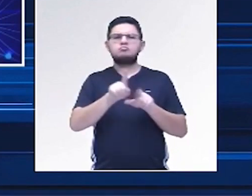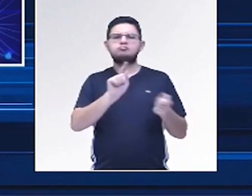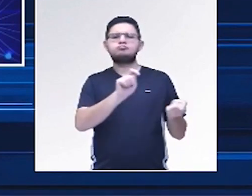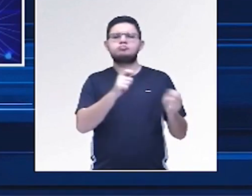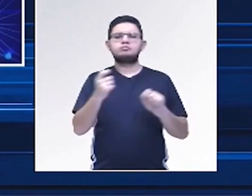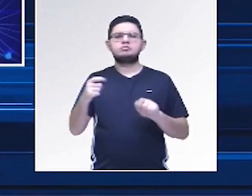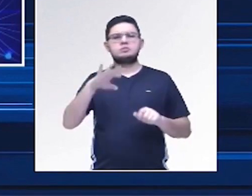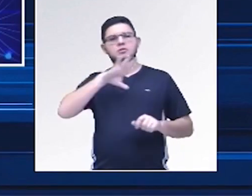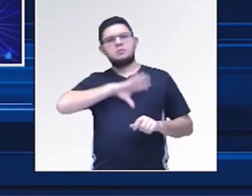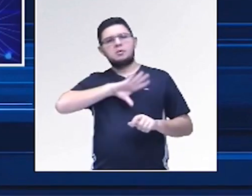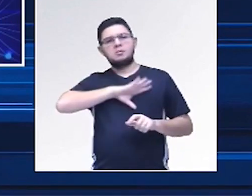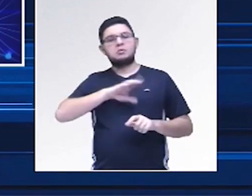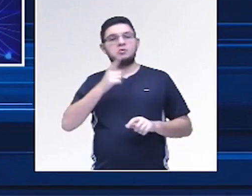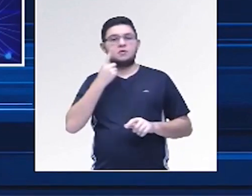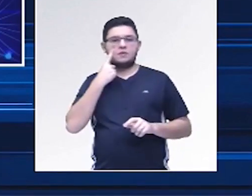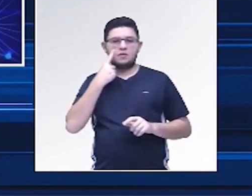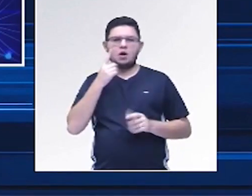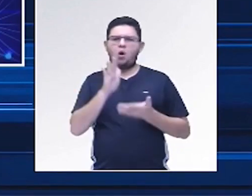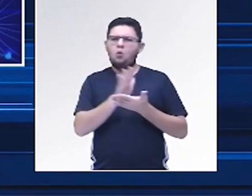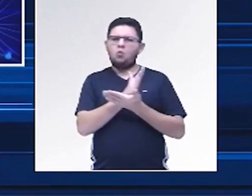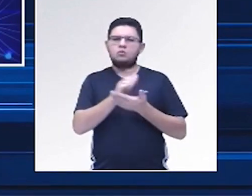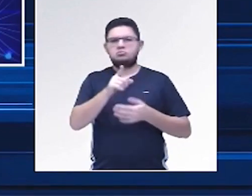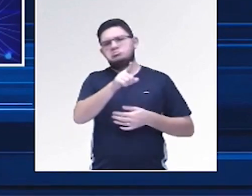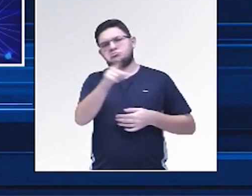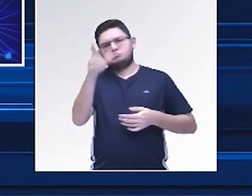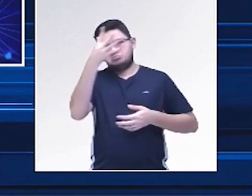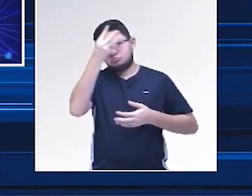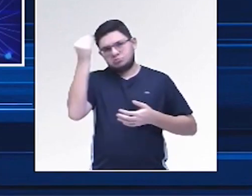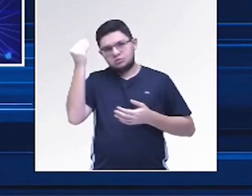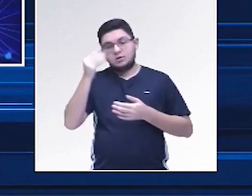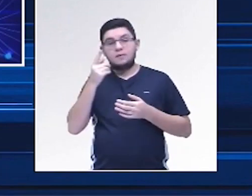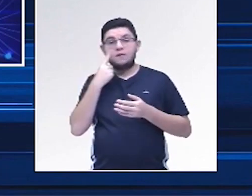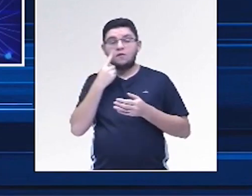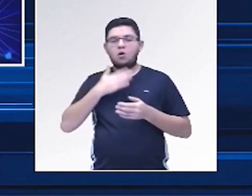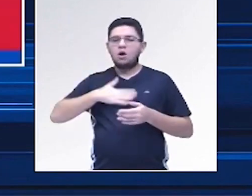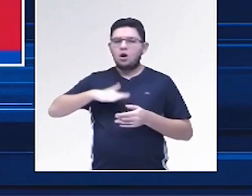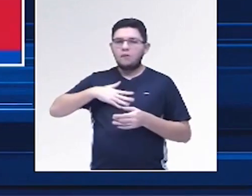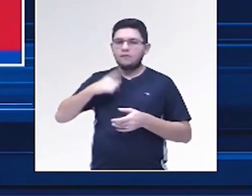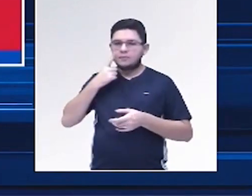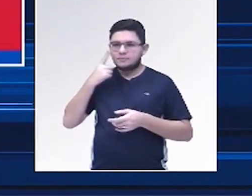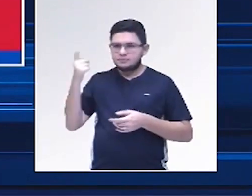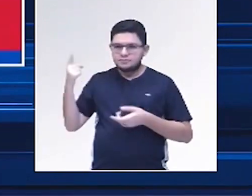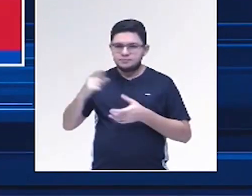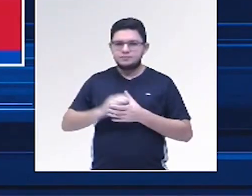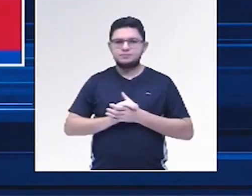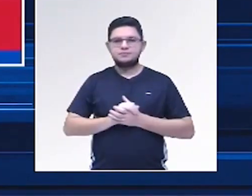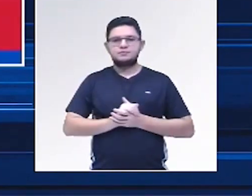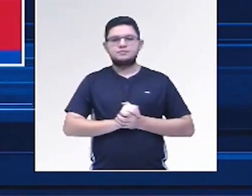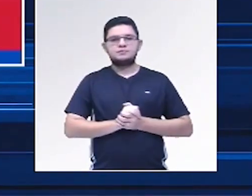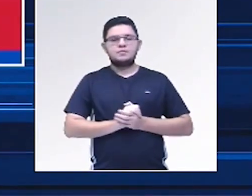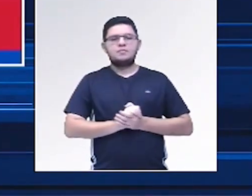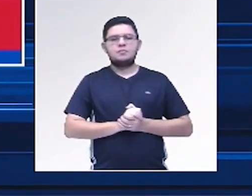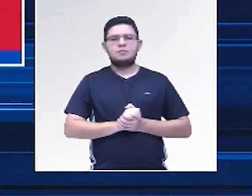a gente já viu anteriormente, algumas delas. Vamos dar uma olhada com calma, cada um deles novamente.